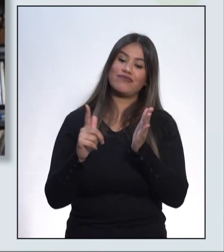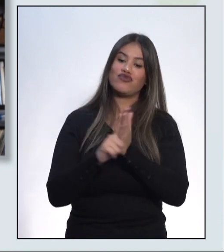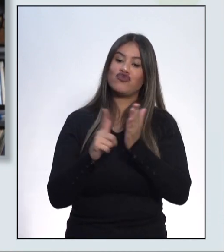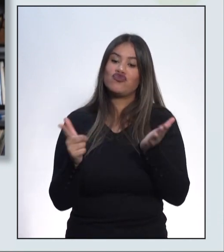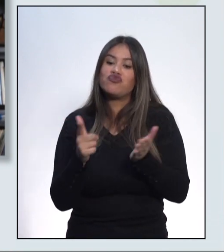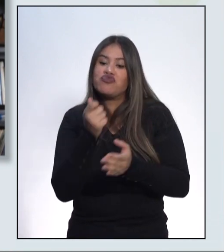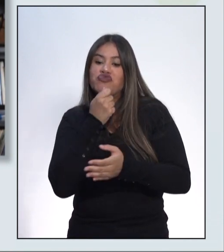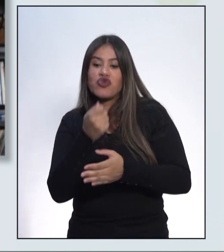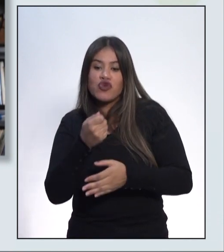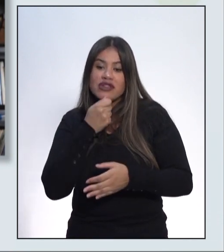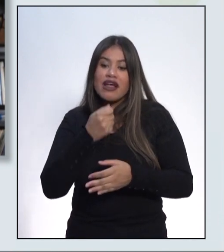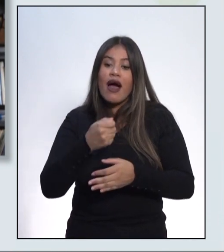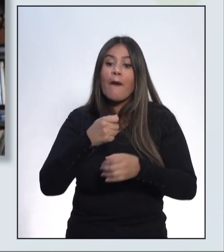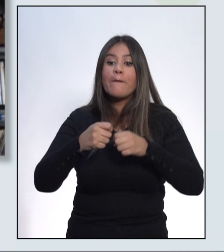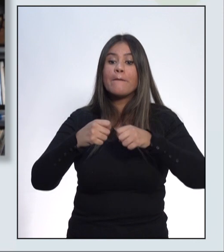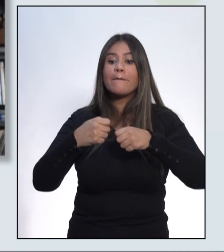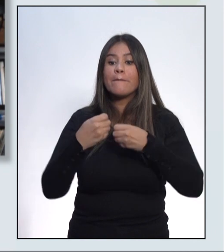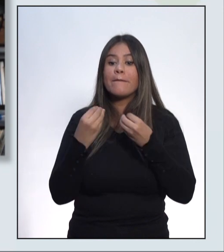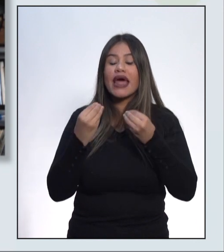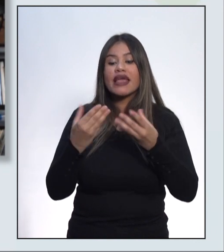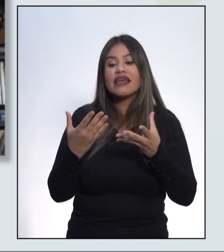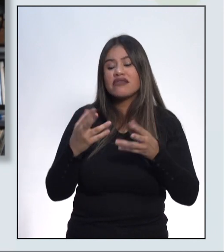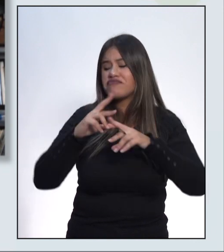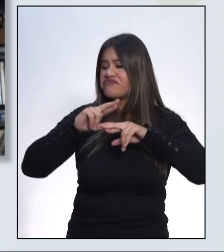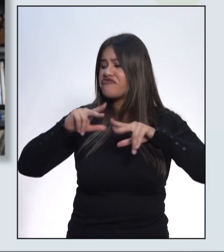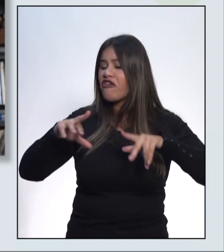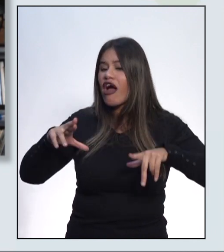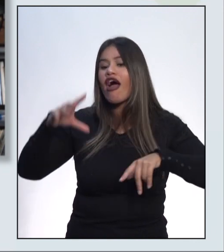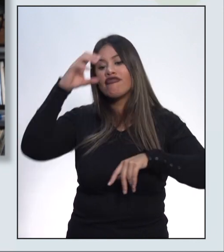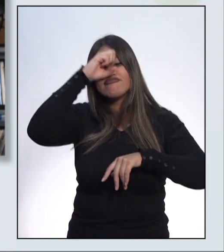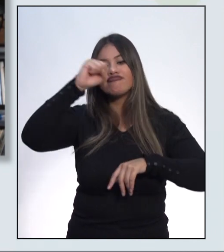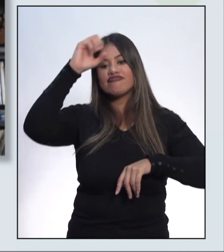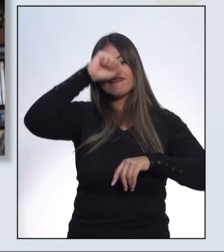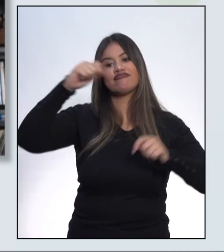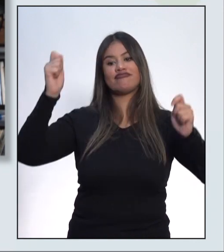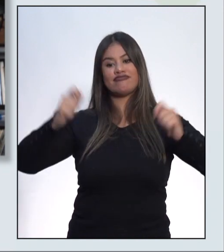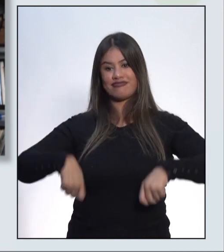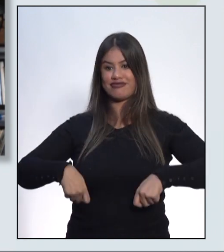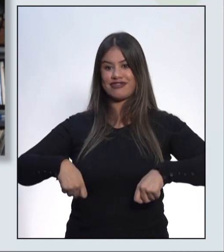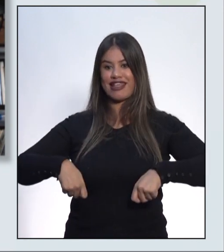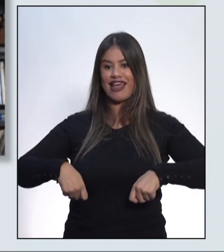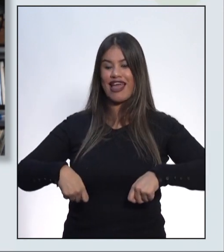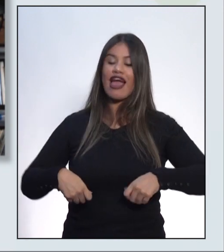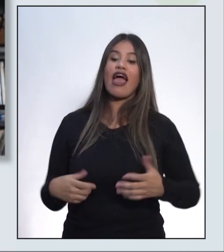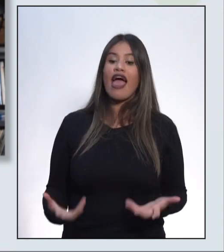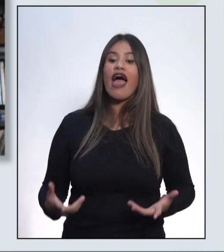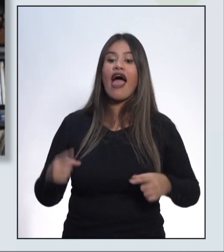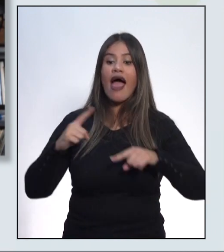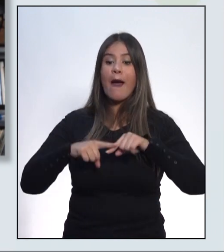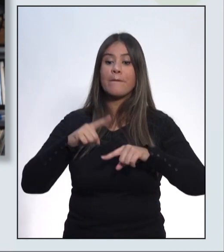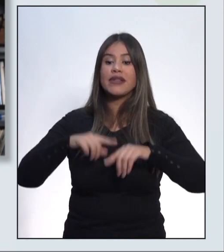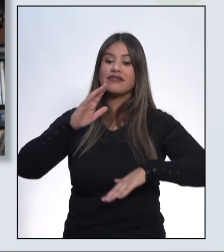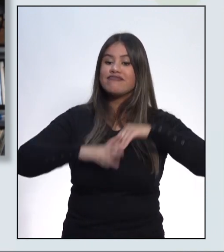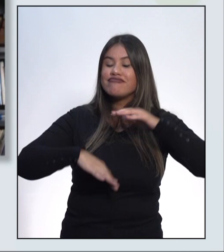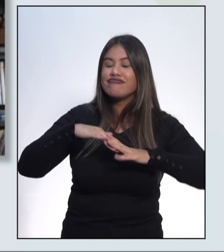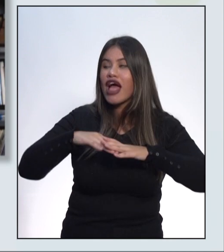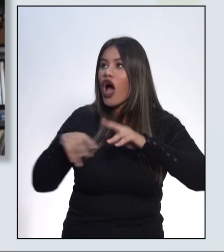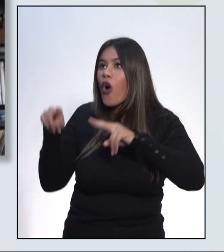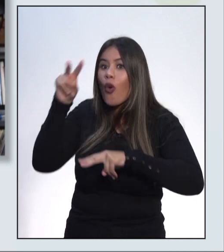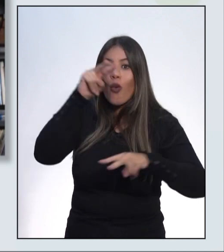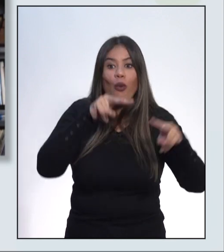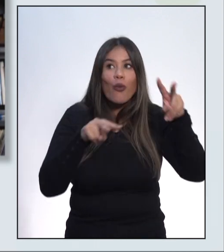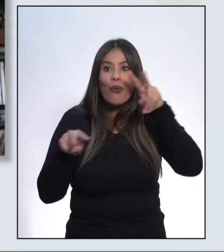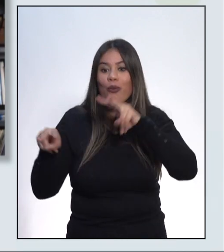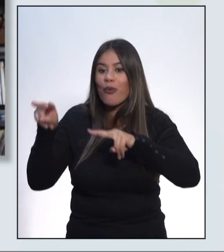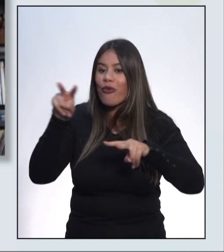consegue usar em várias áreas do conhecimento, né? Isso, a capacidade de observar e a capacidade de se fazer